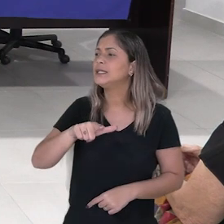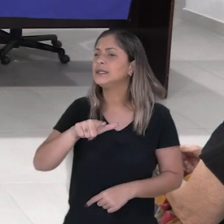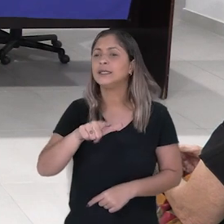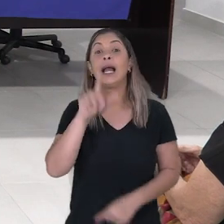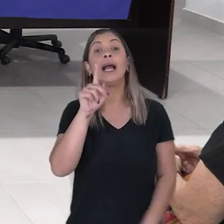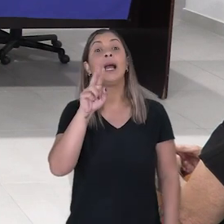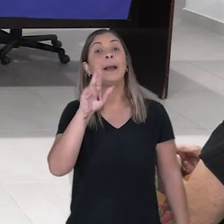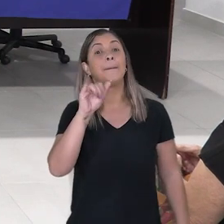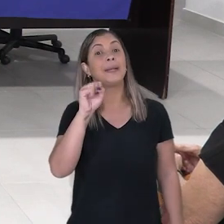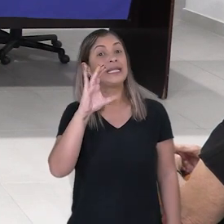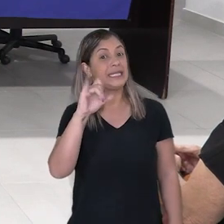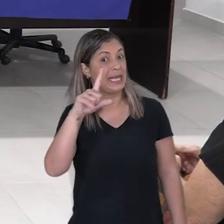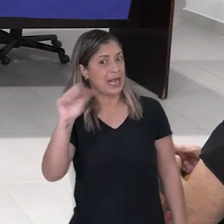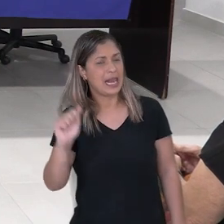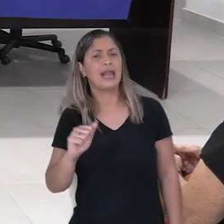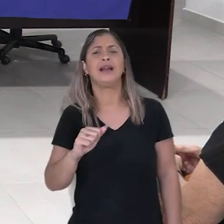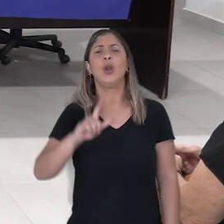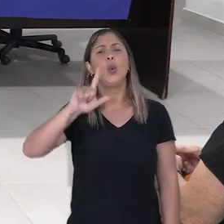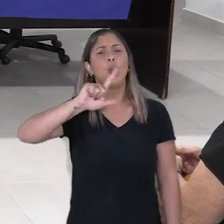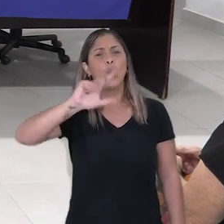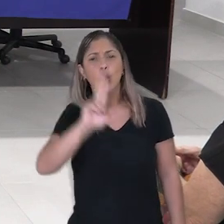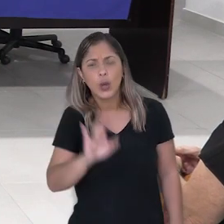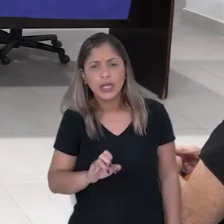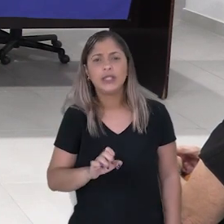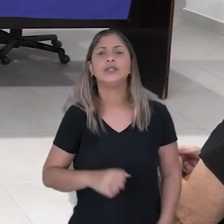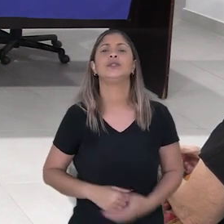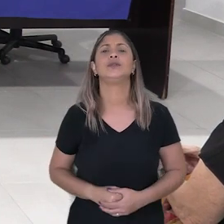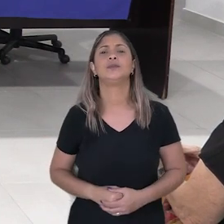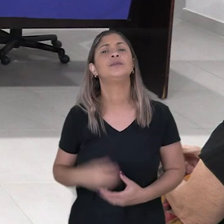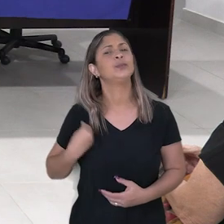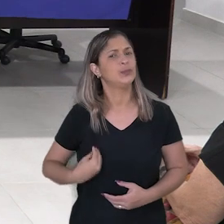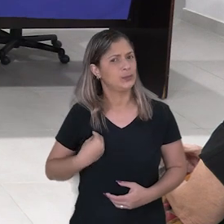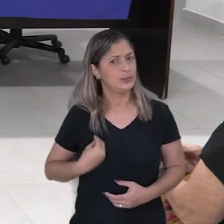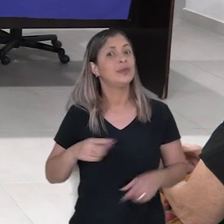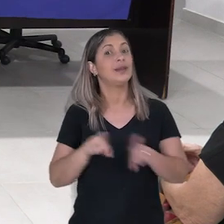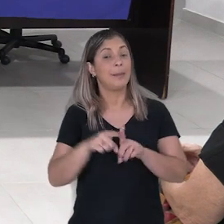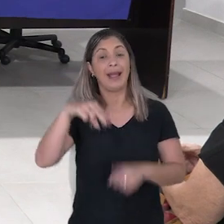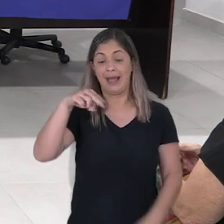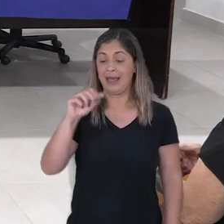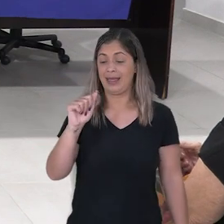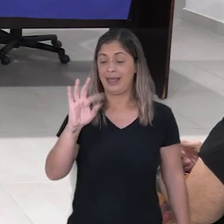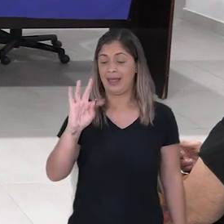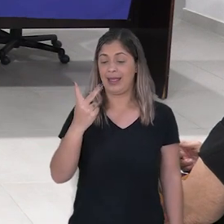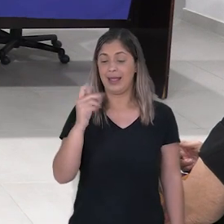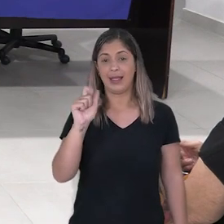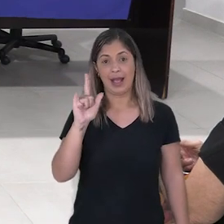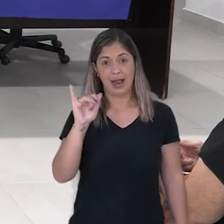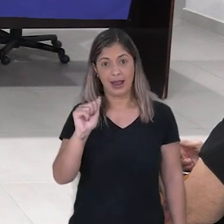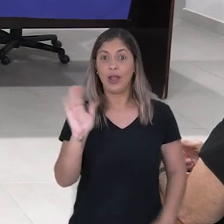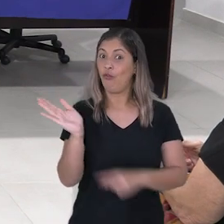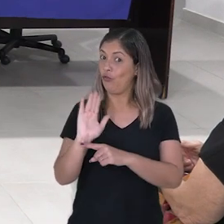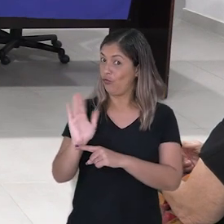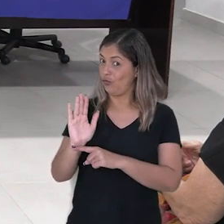Priscila. E de todo mais, Luizinho também esteve presente, da Natália, que fez os vídeos